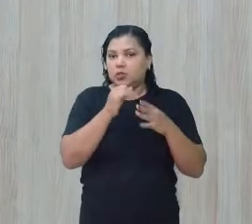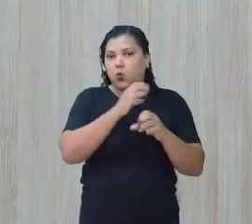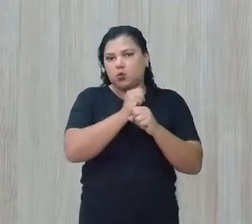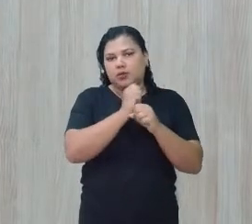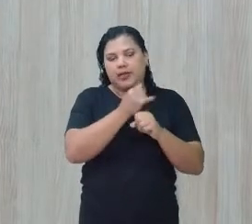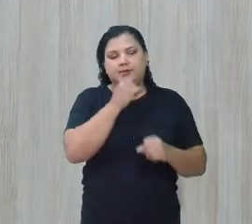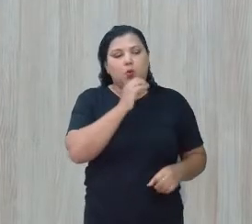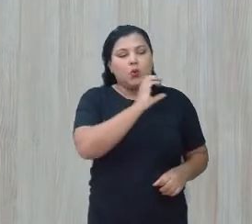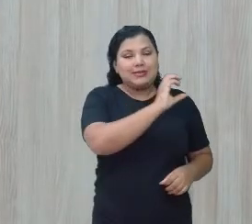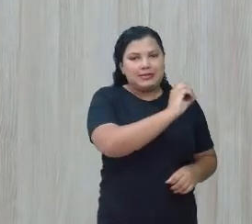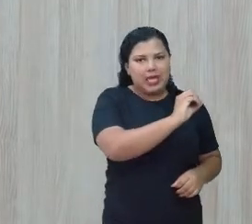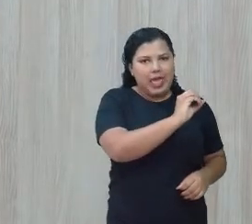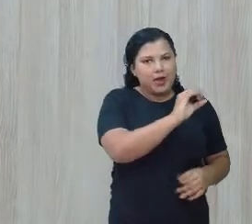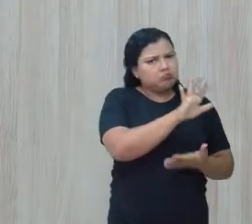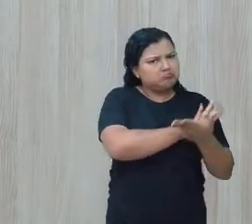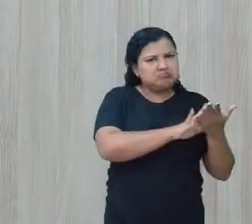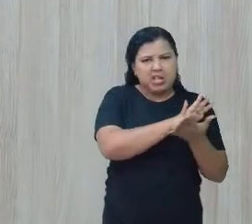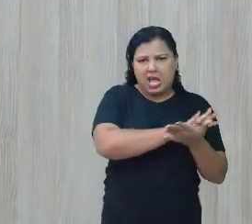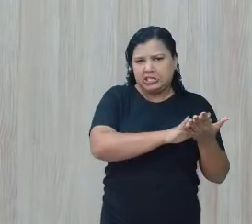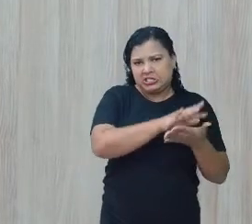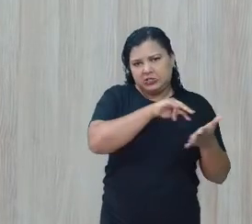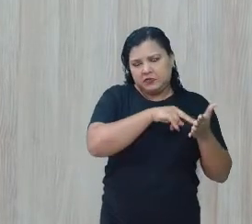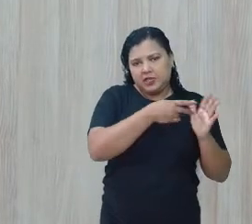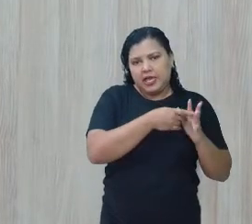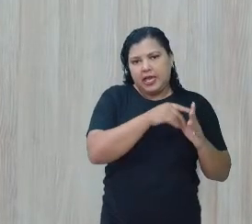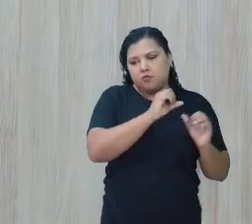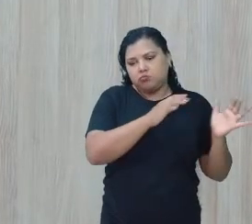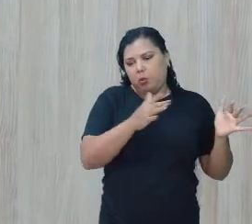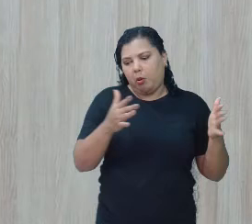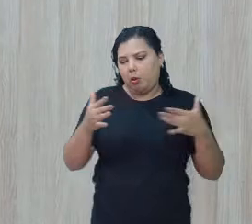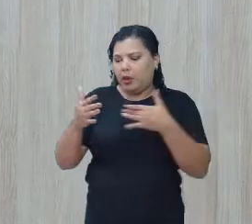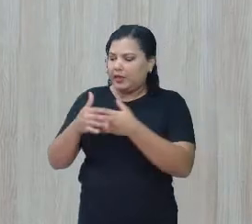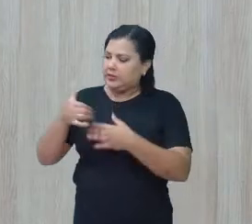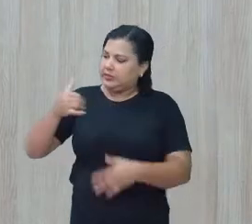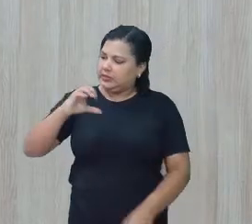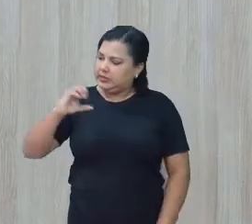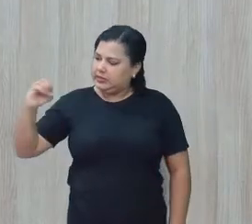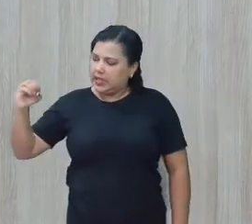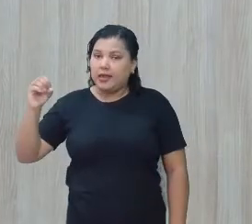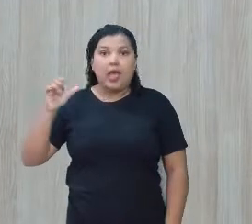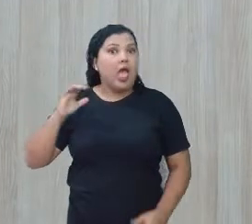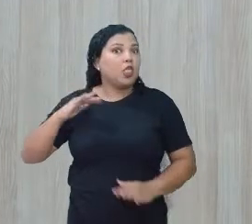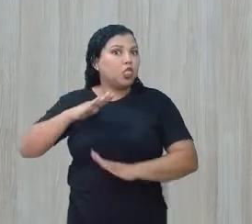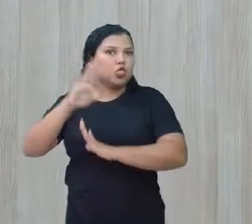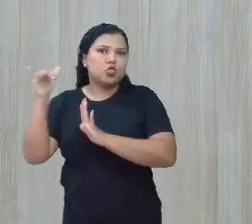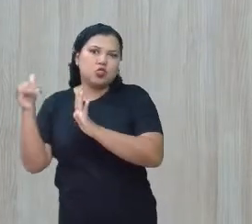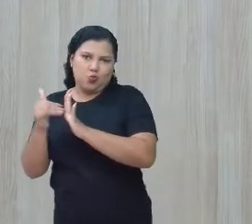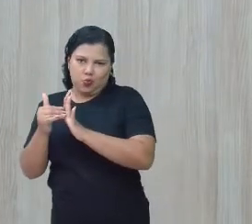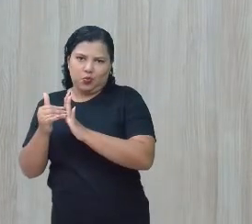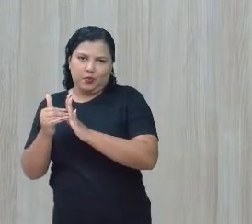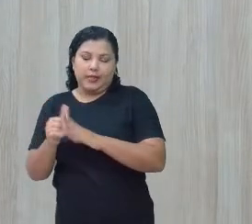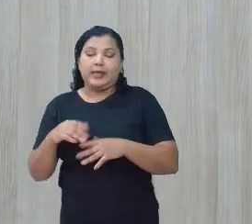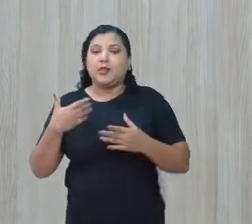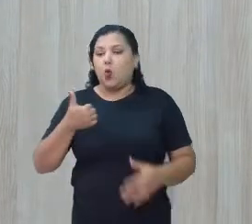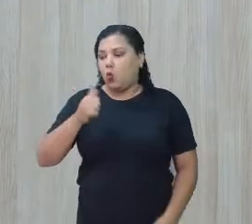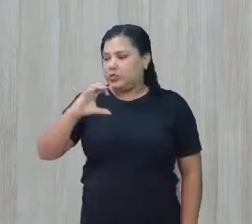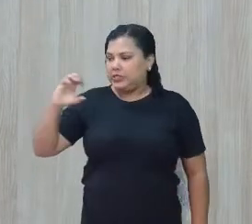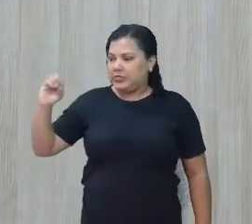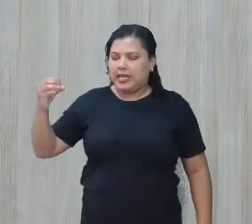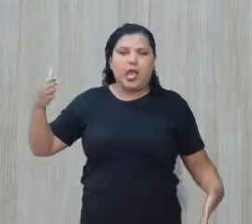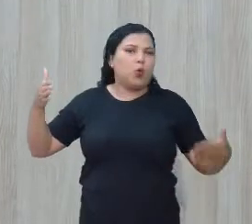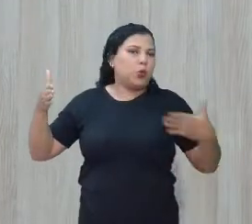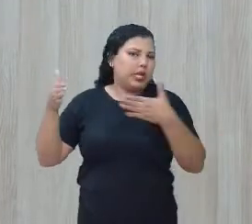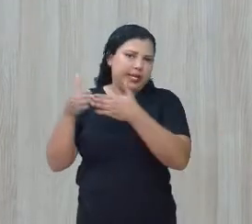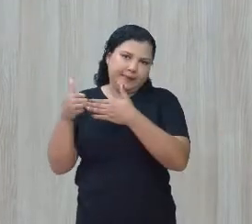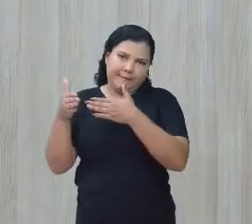o 100% é o total do que eu tenho. Então, a gente já tem aí o 100 representando essa quantidade máxima. E aí, a gente